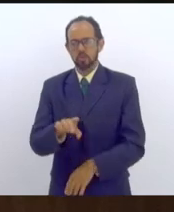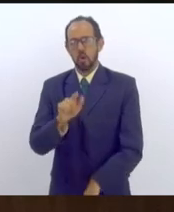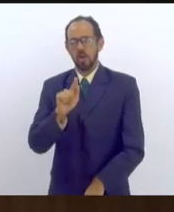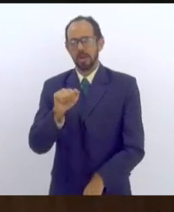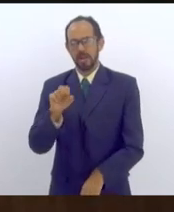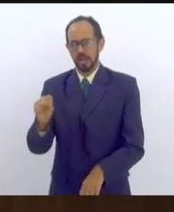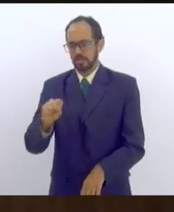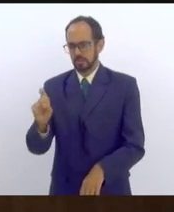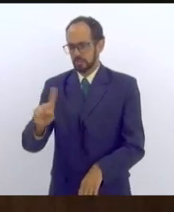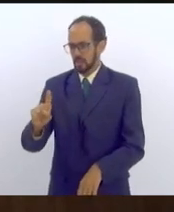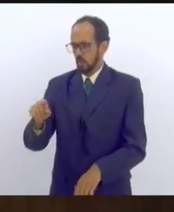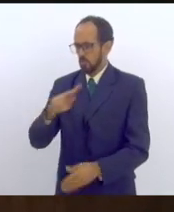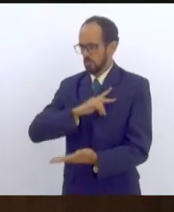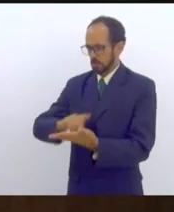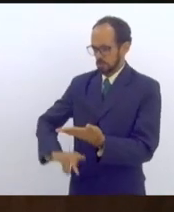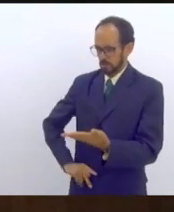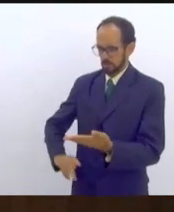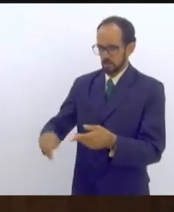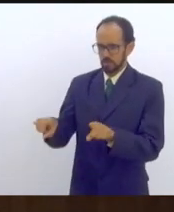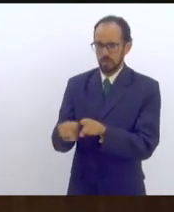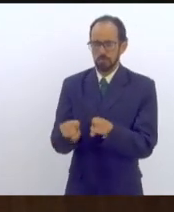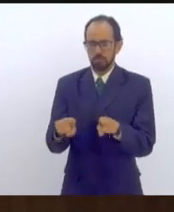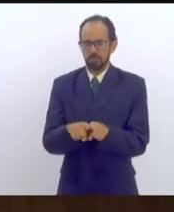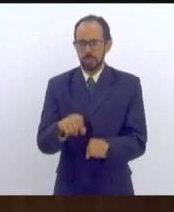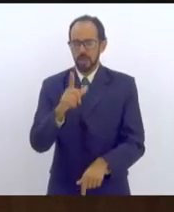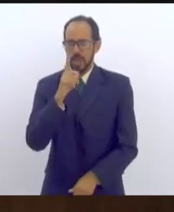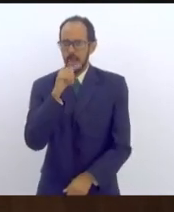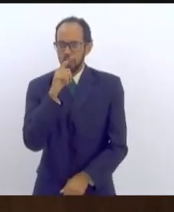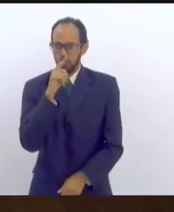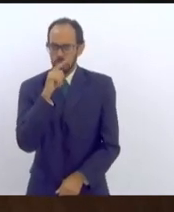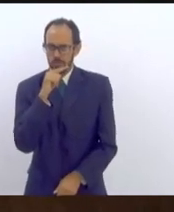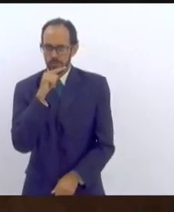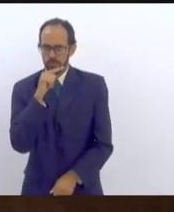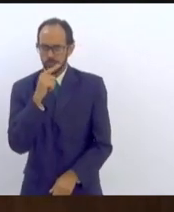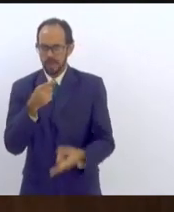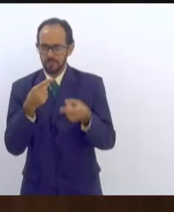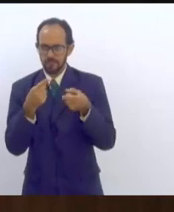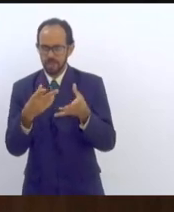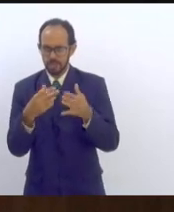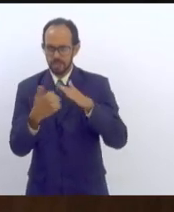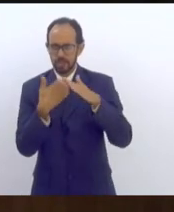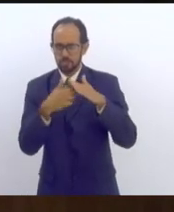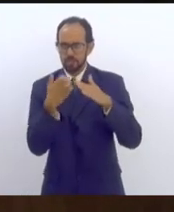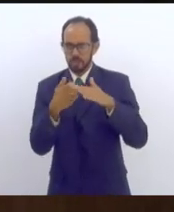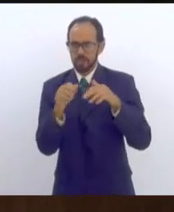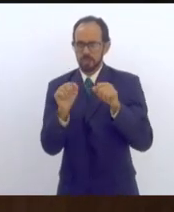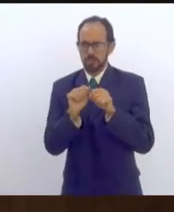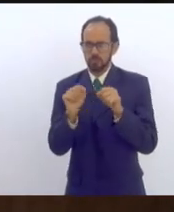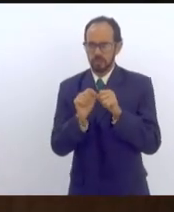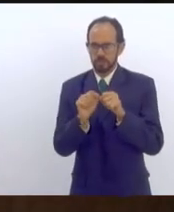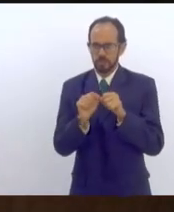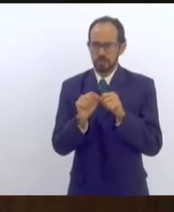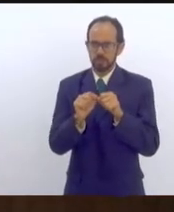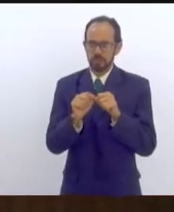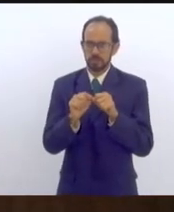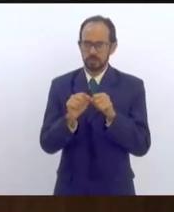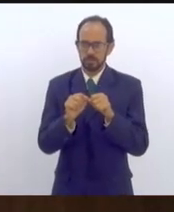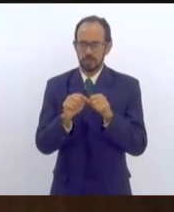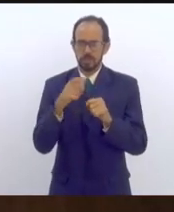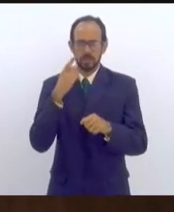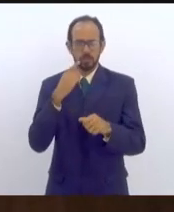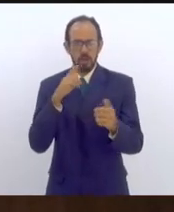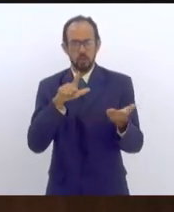presidente, na área da água, da concessão que foi feita, eu vi o deputado Léo